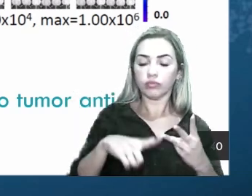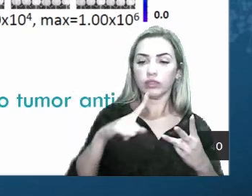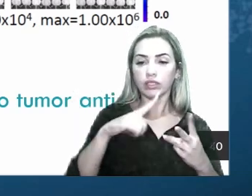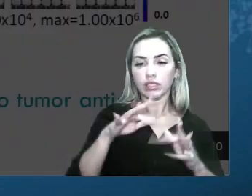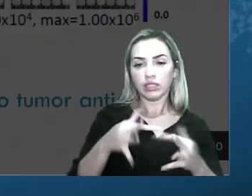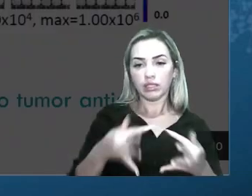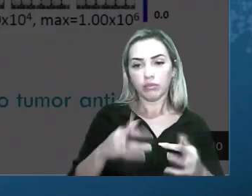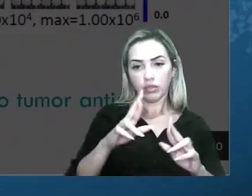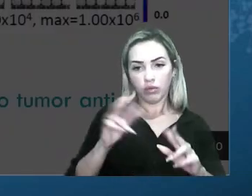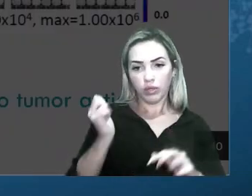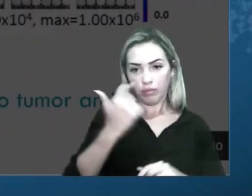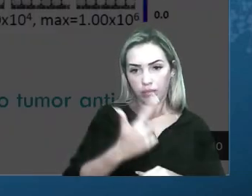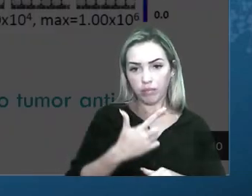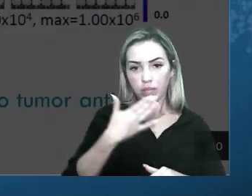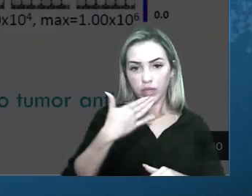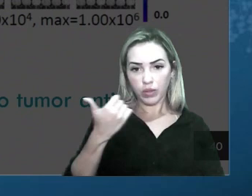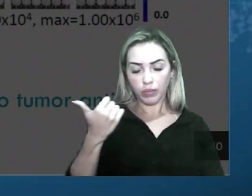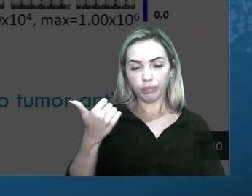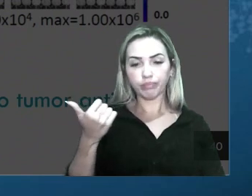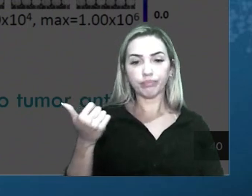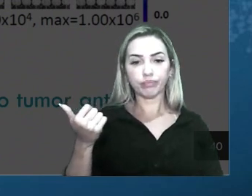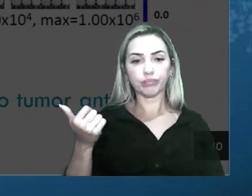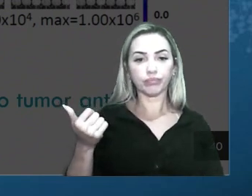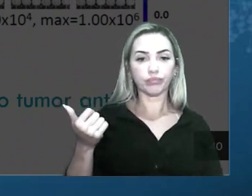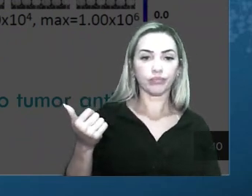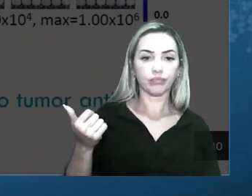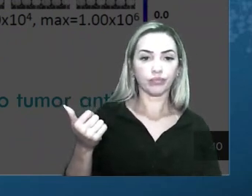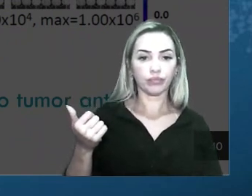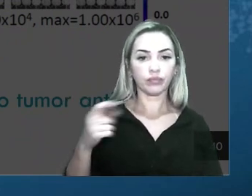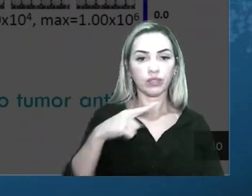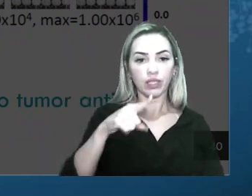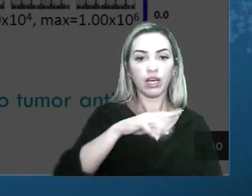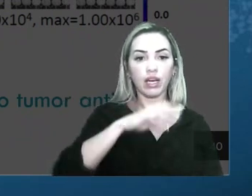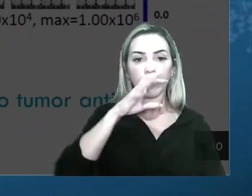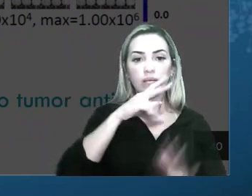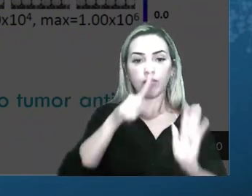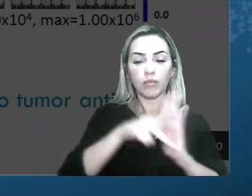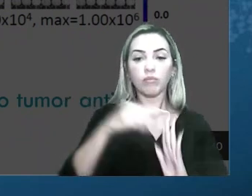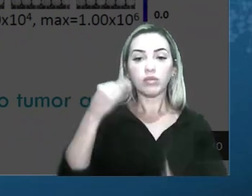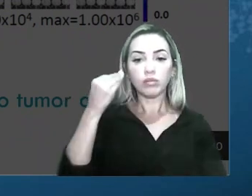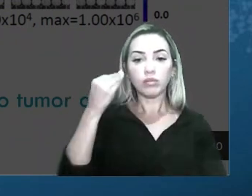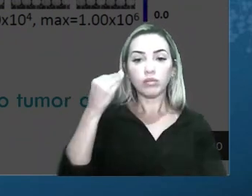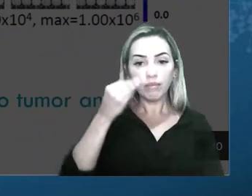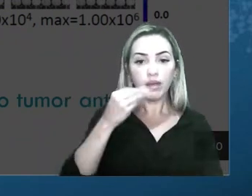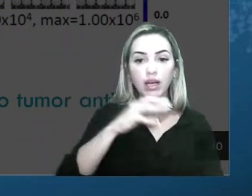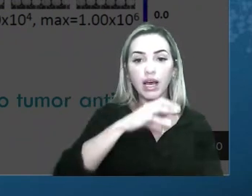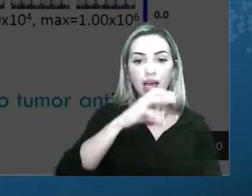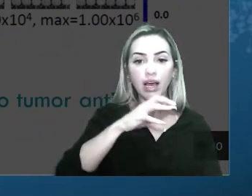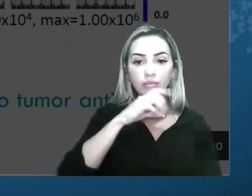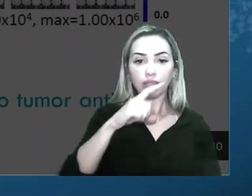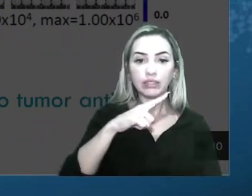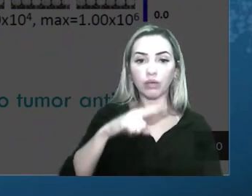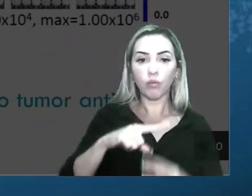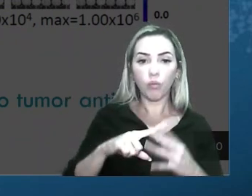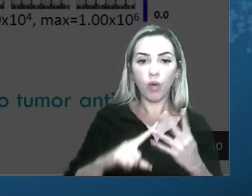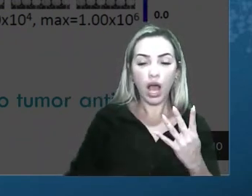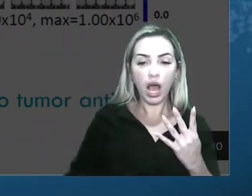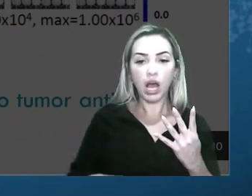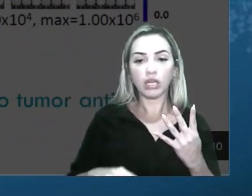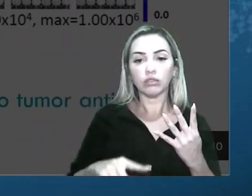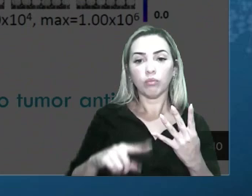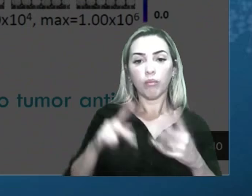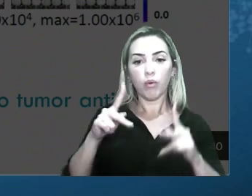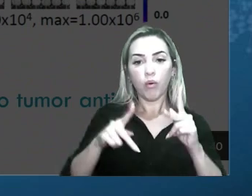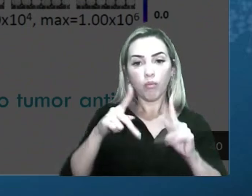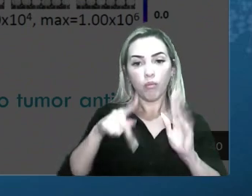simples. São experiências com animais aqui, animais que receberam 4 populações